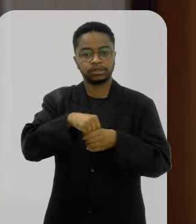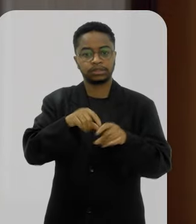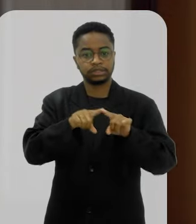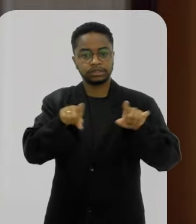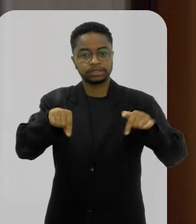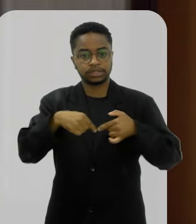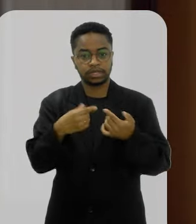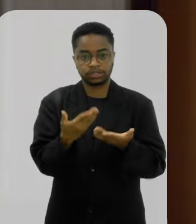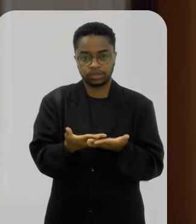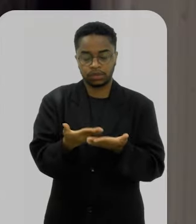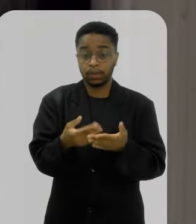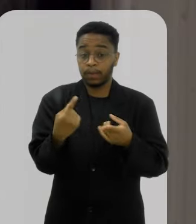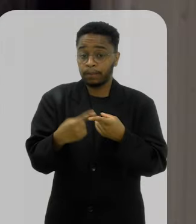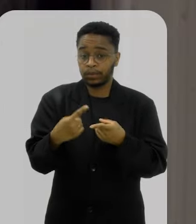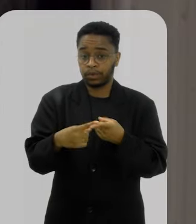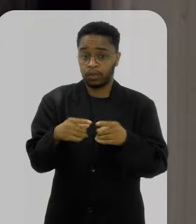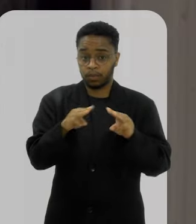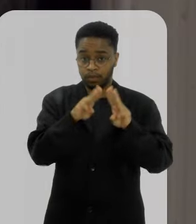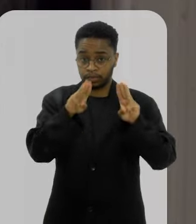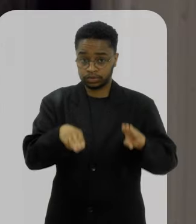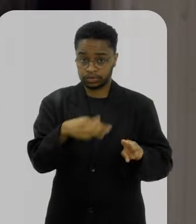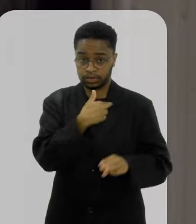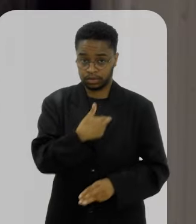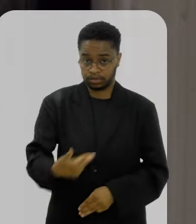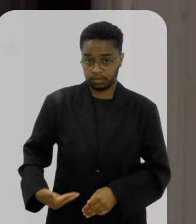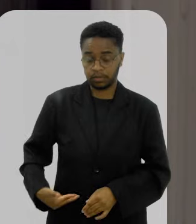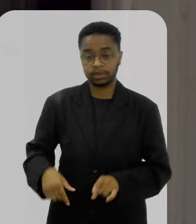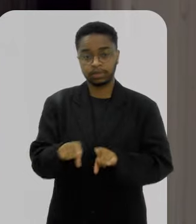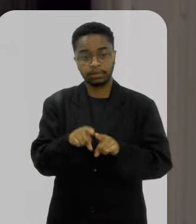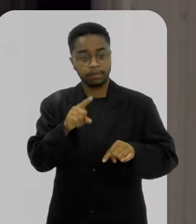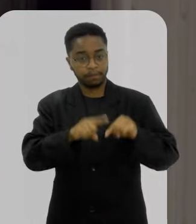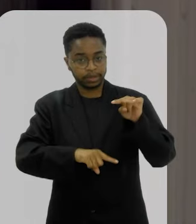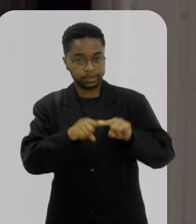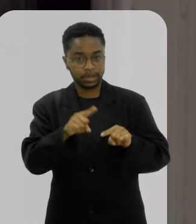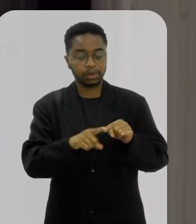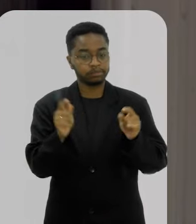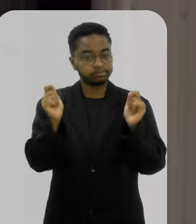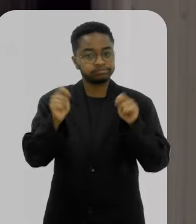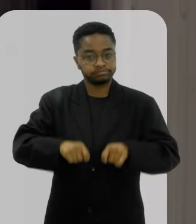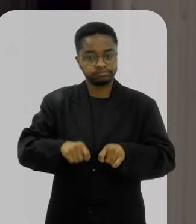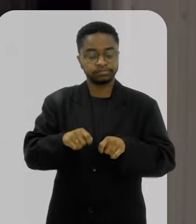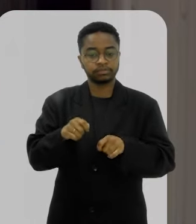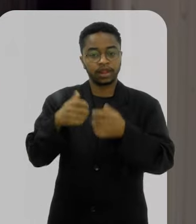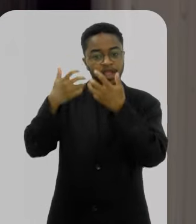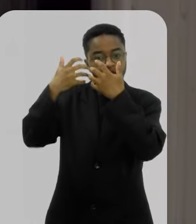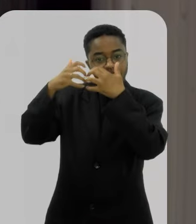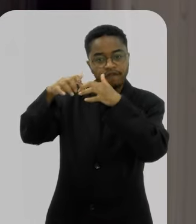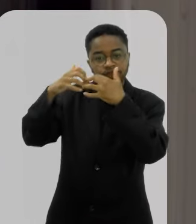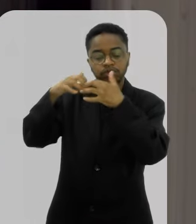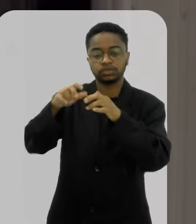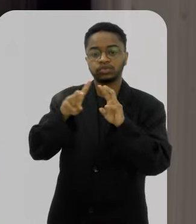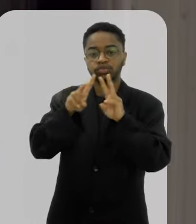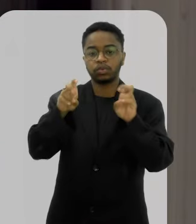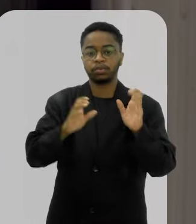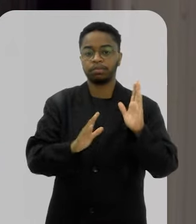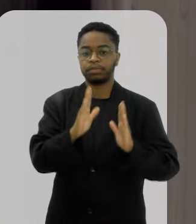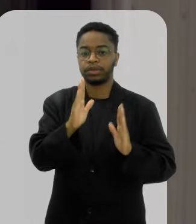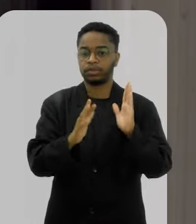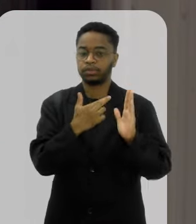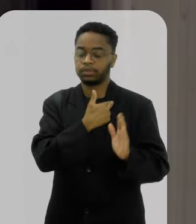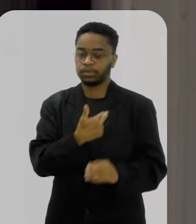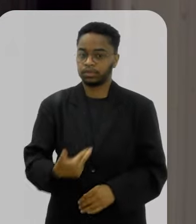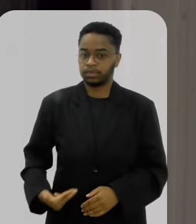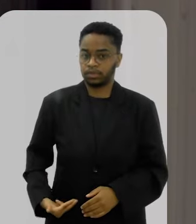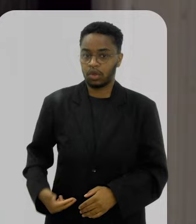em sala de aula? O Museu da República e o seu acervo, ele possibilita reflexões sobre o